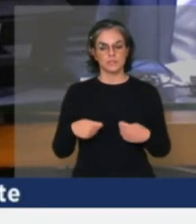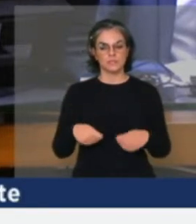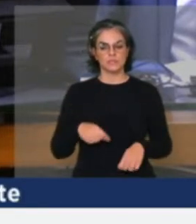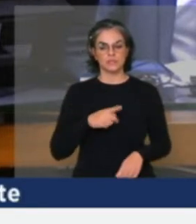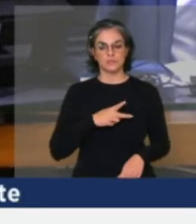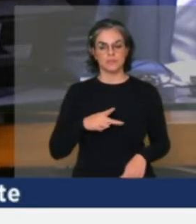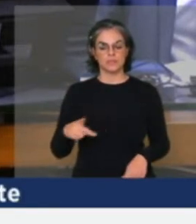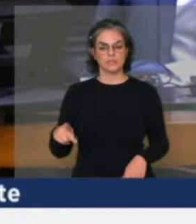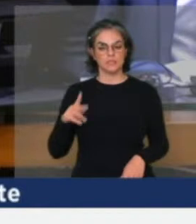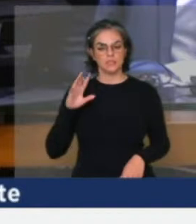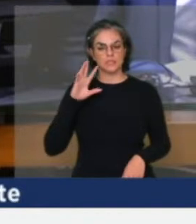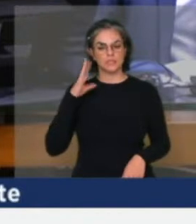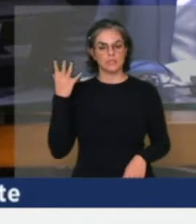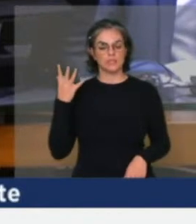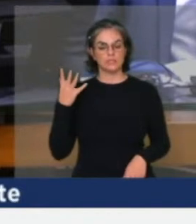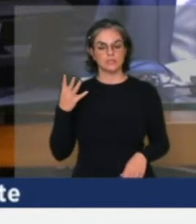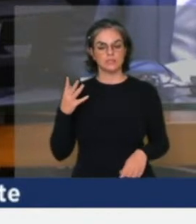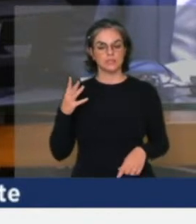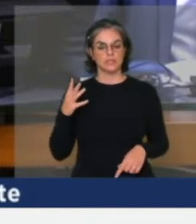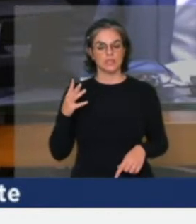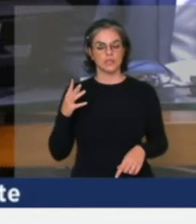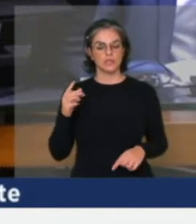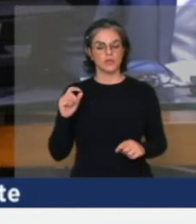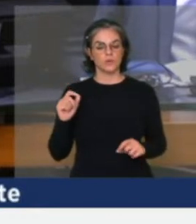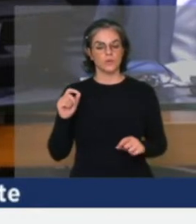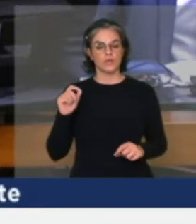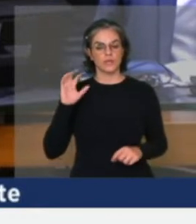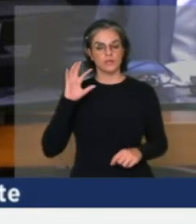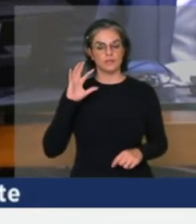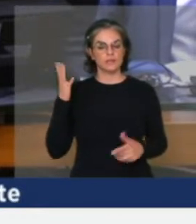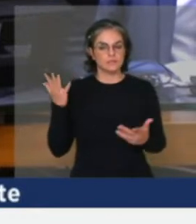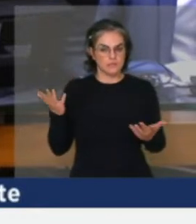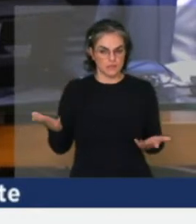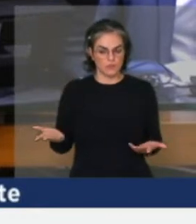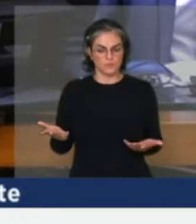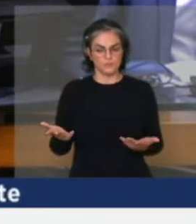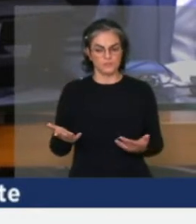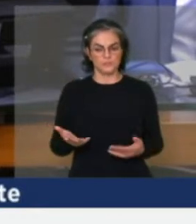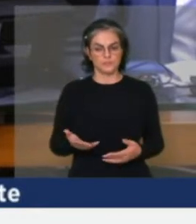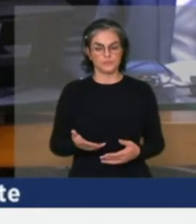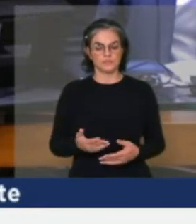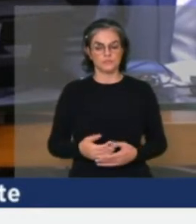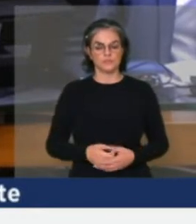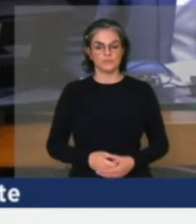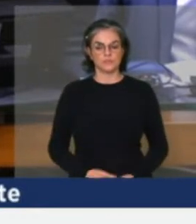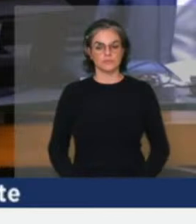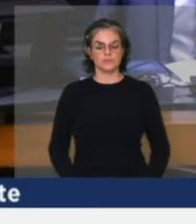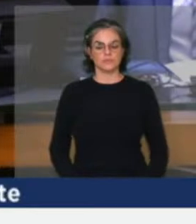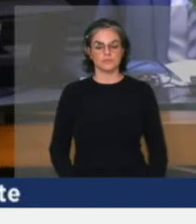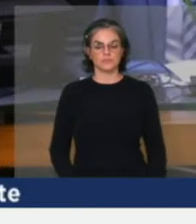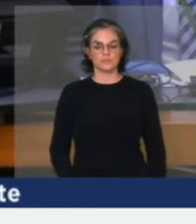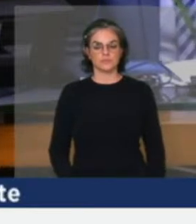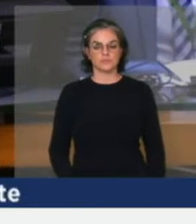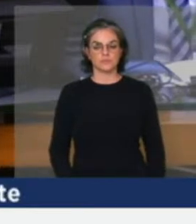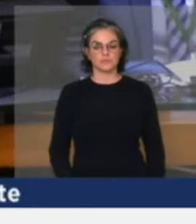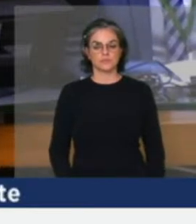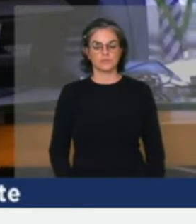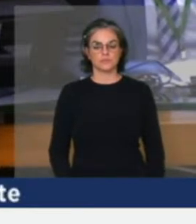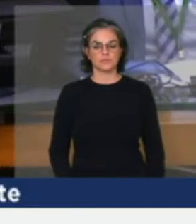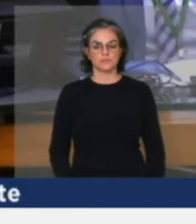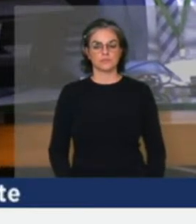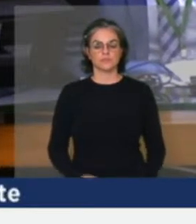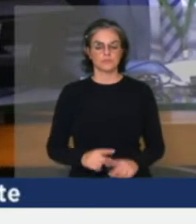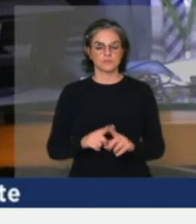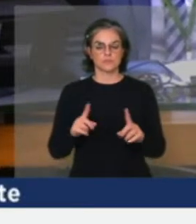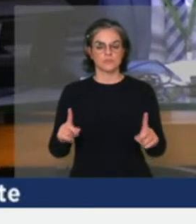precisamente o objeto de deliberação e as consequências que emergem dessa definição. Antes, porém, cumpre-me